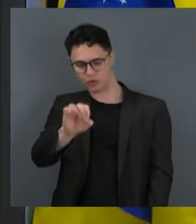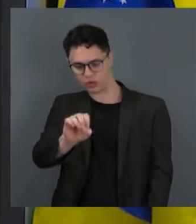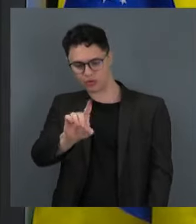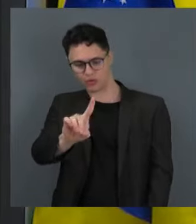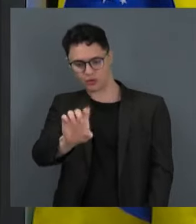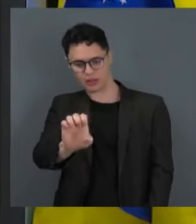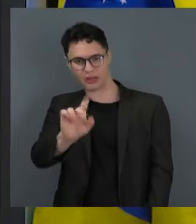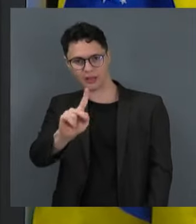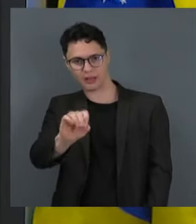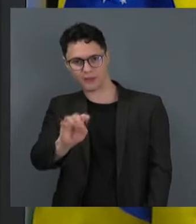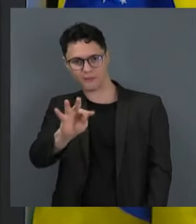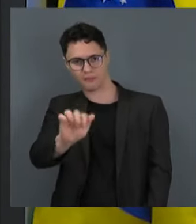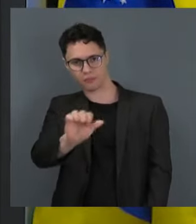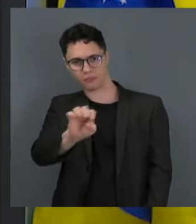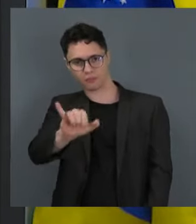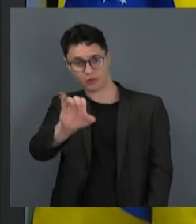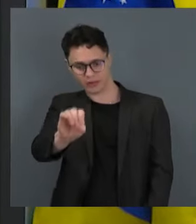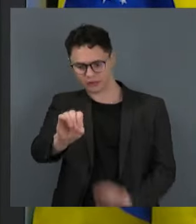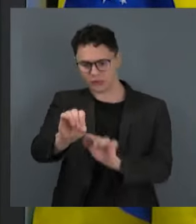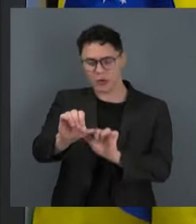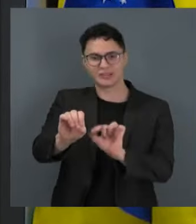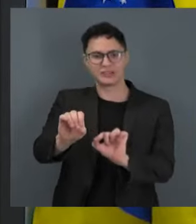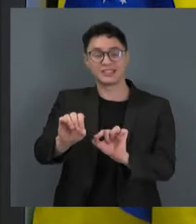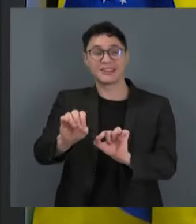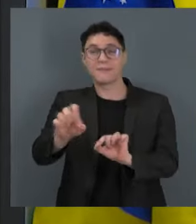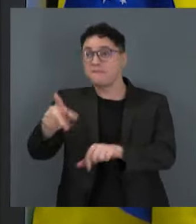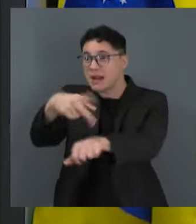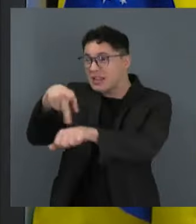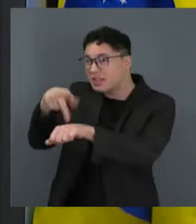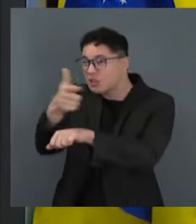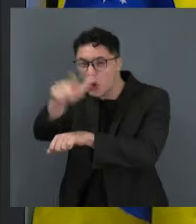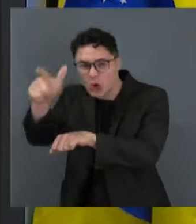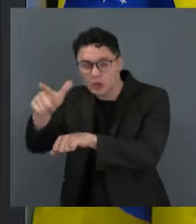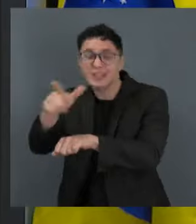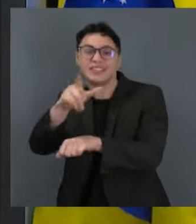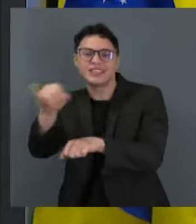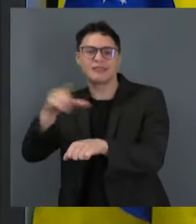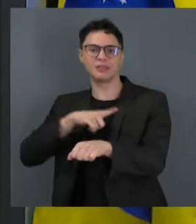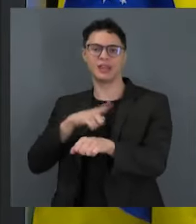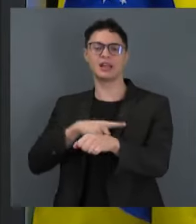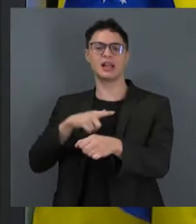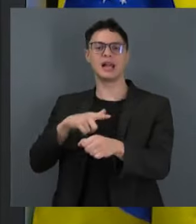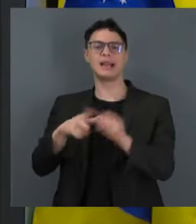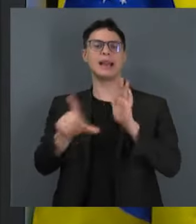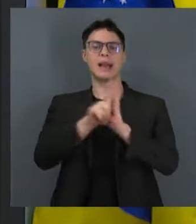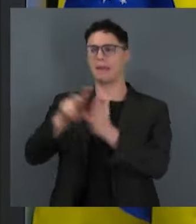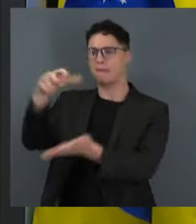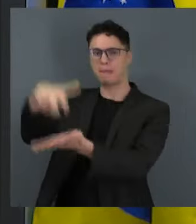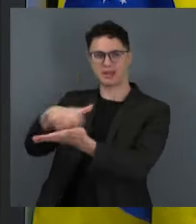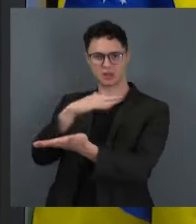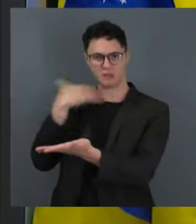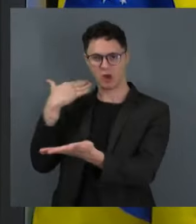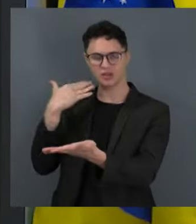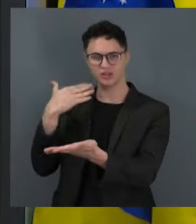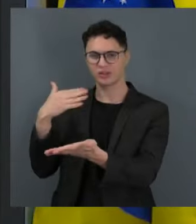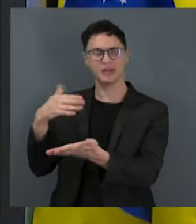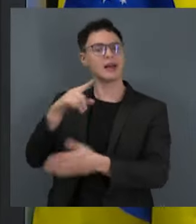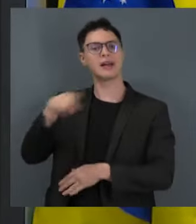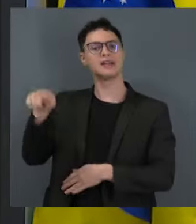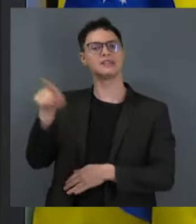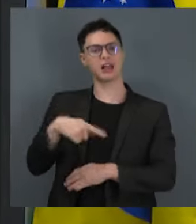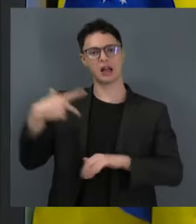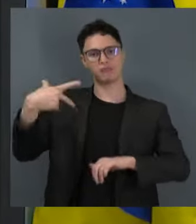morte estão restringido o seu uso isso també o Conselho Federal como